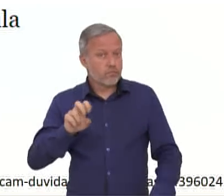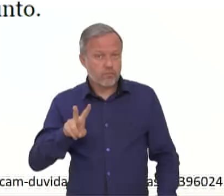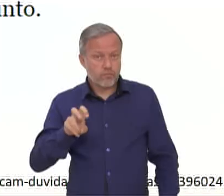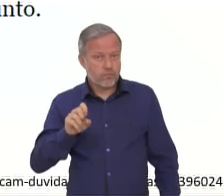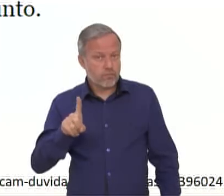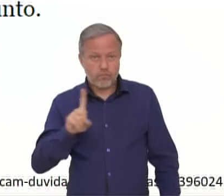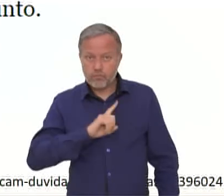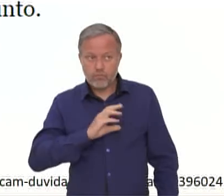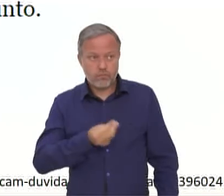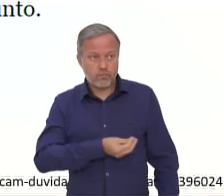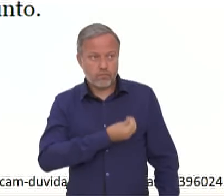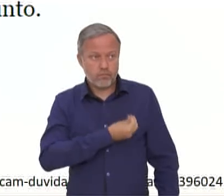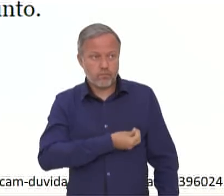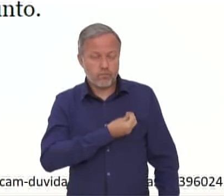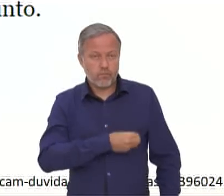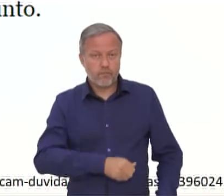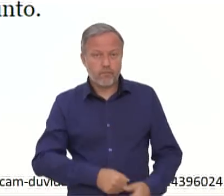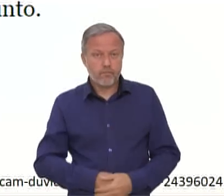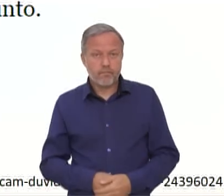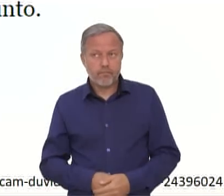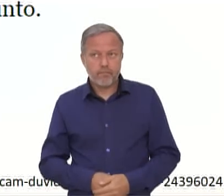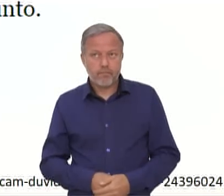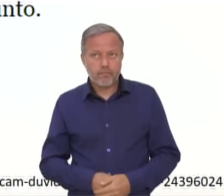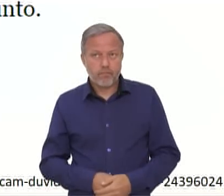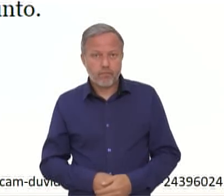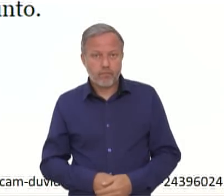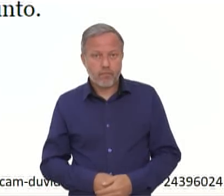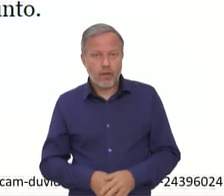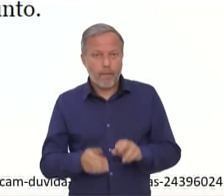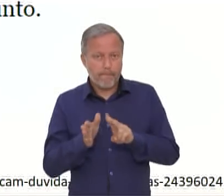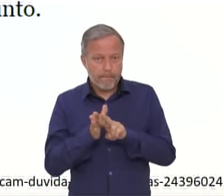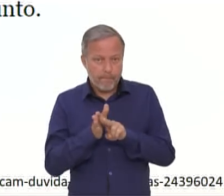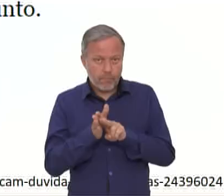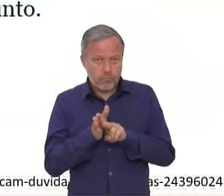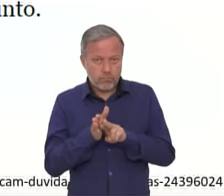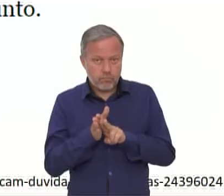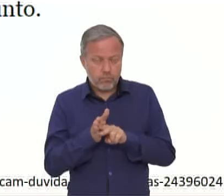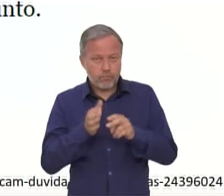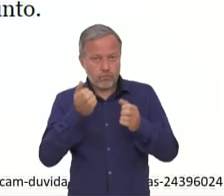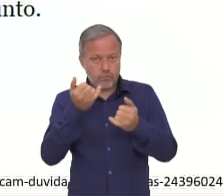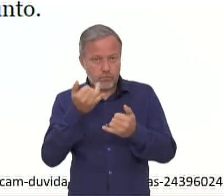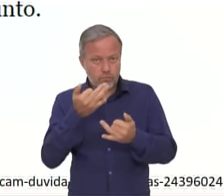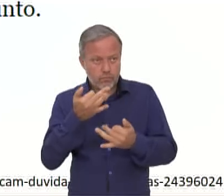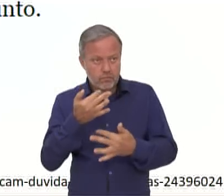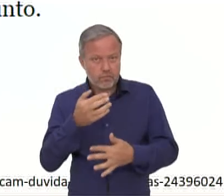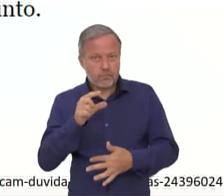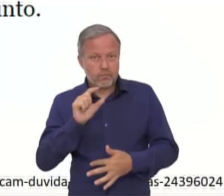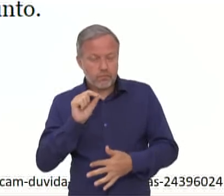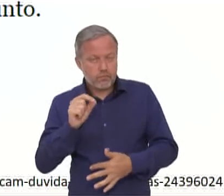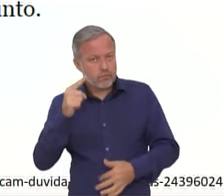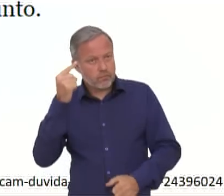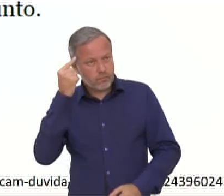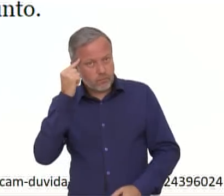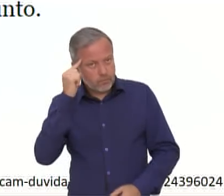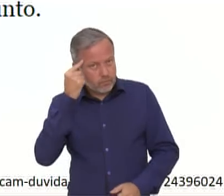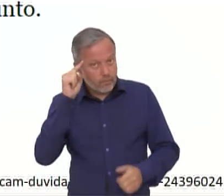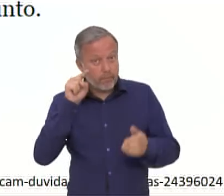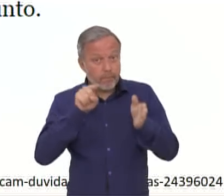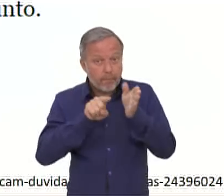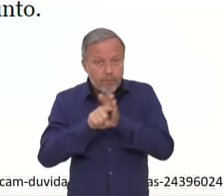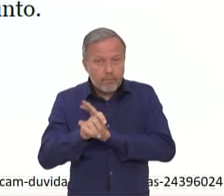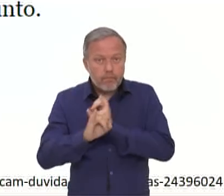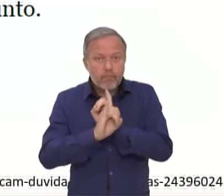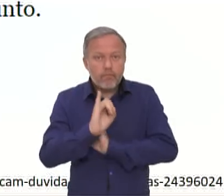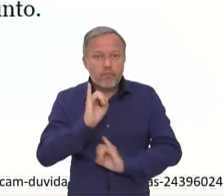vivo. A bióloga Ana Luz Passos reforça que, de fato, a dúvida dos internautas é a